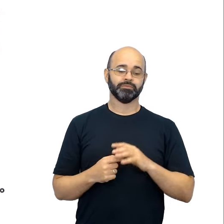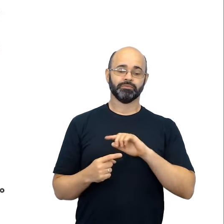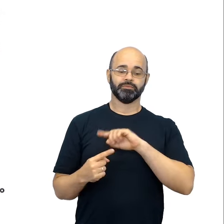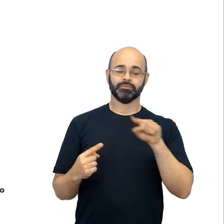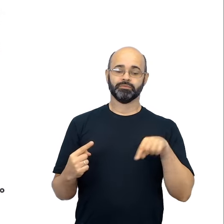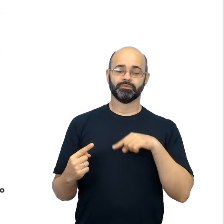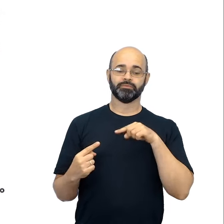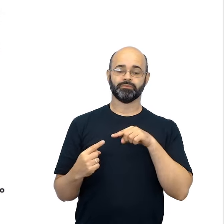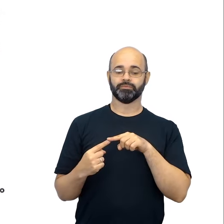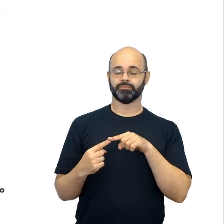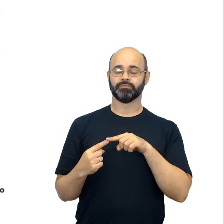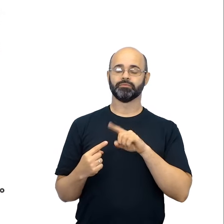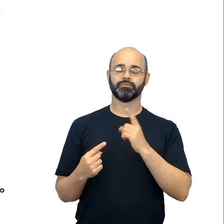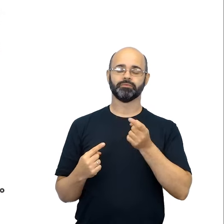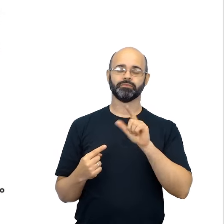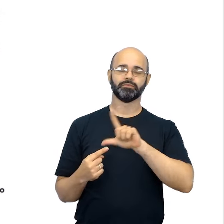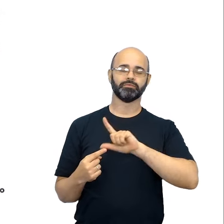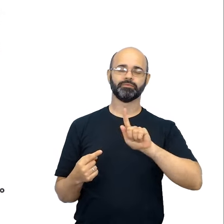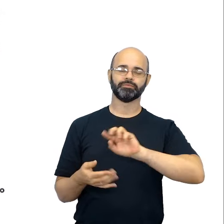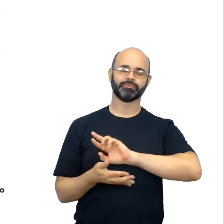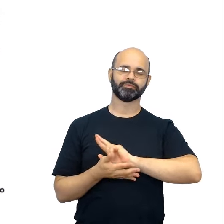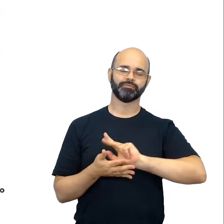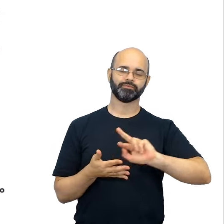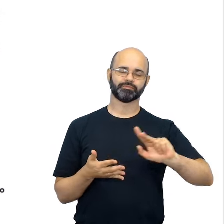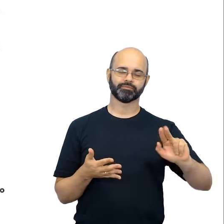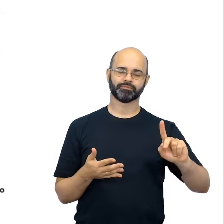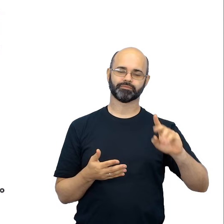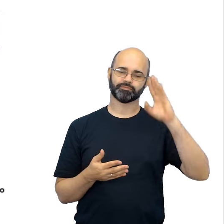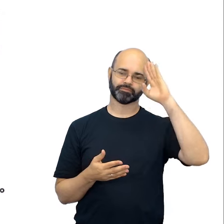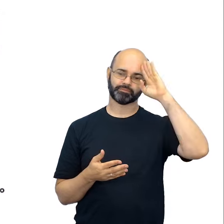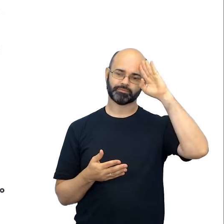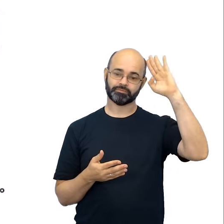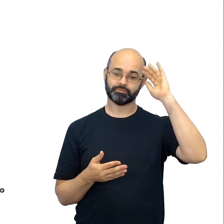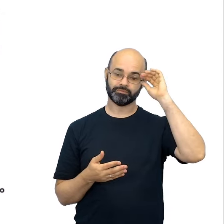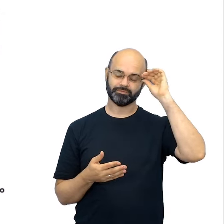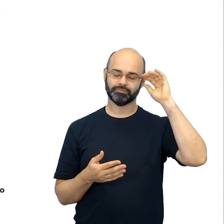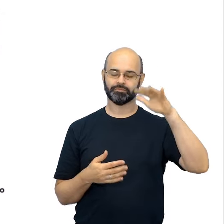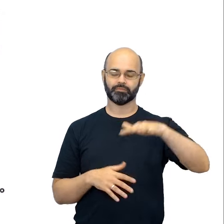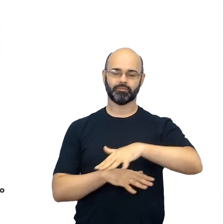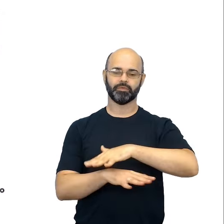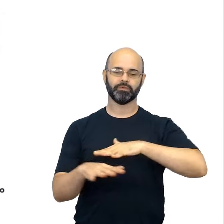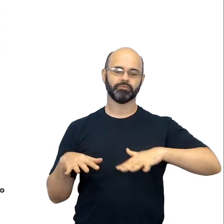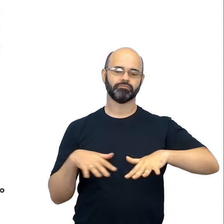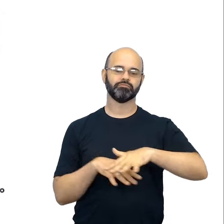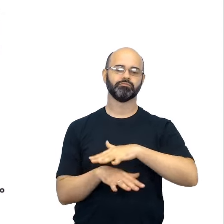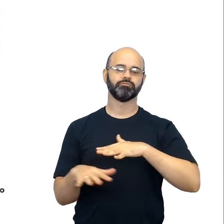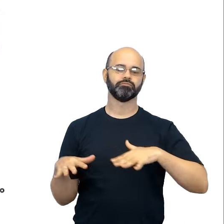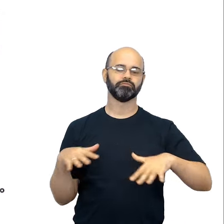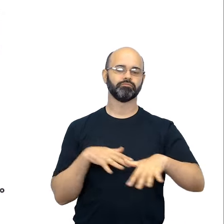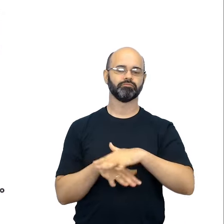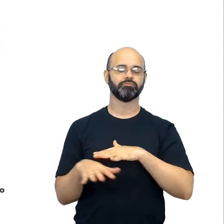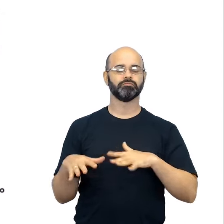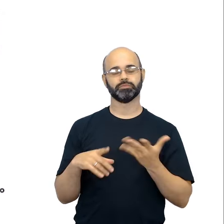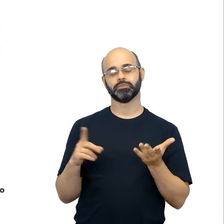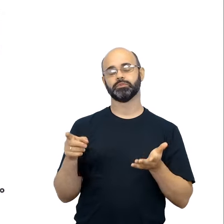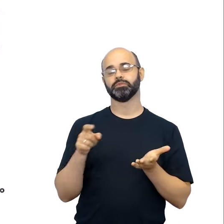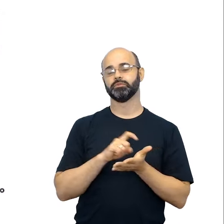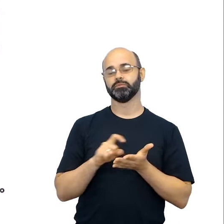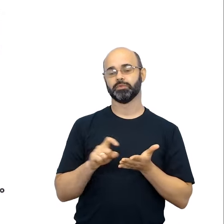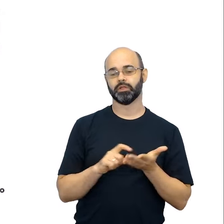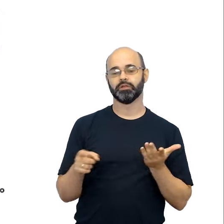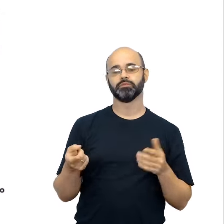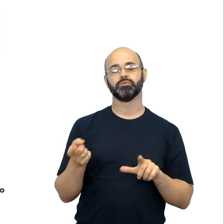uma multiplicidade de linguagens com predomínio de temas de circulação social, sejam eles impressos, digitais ou não.